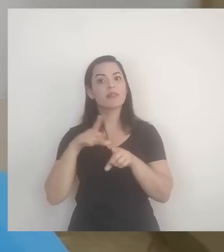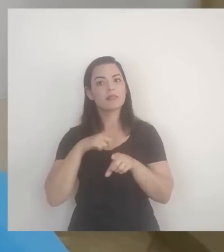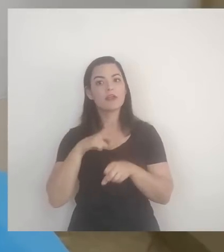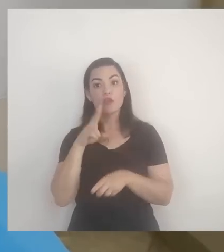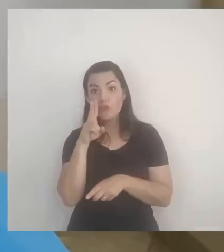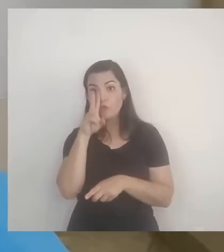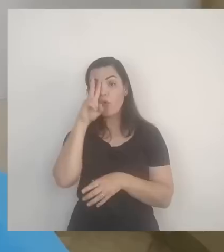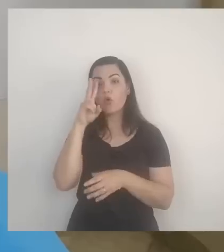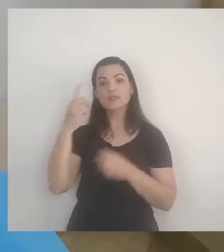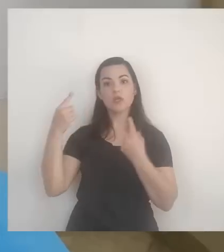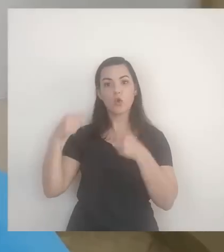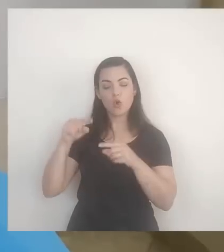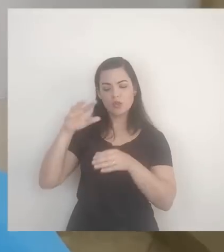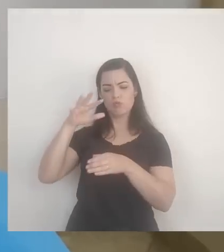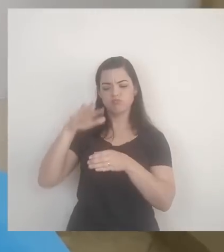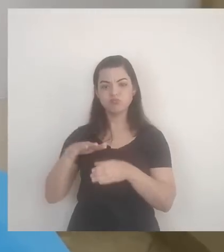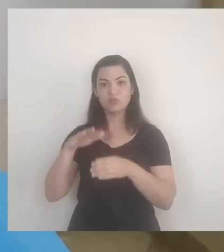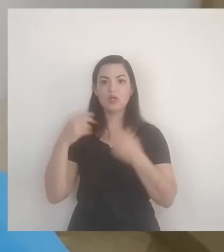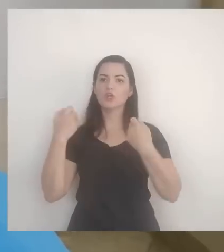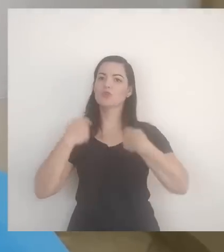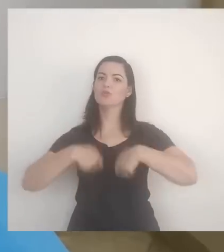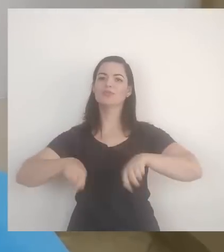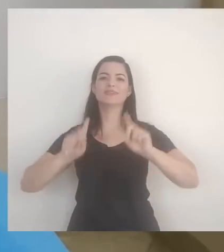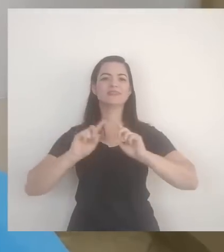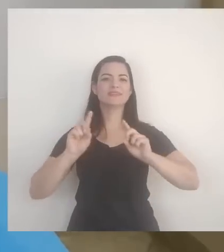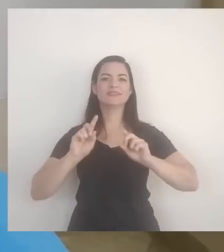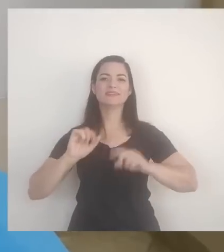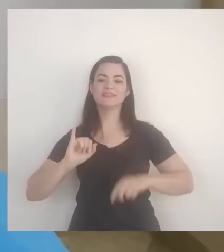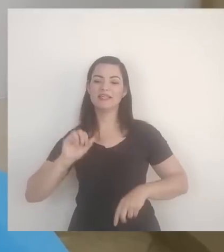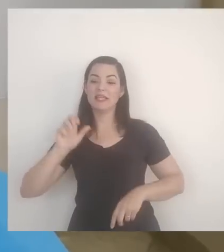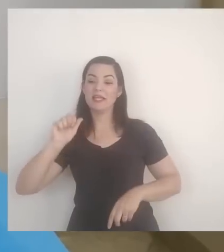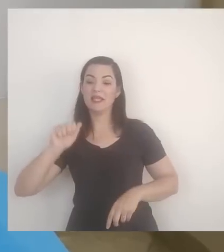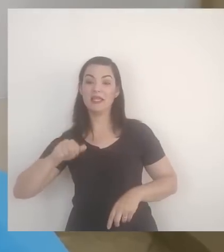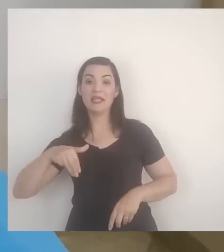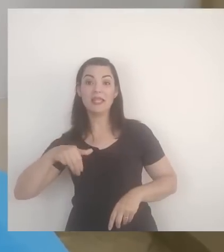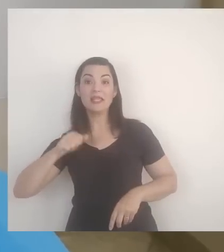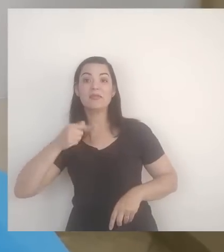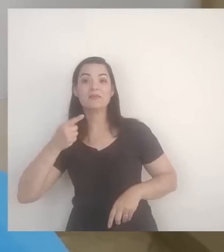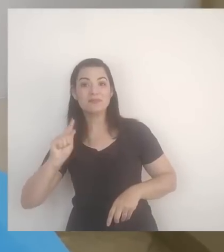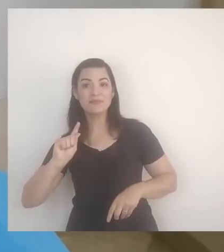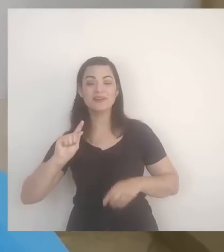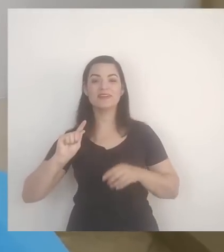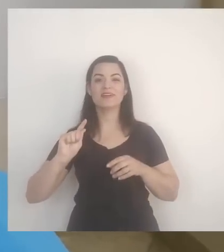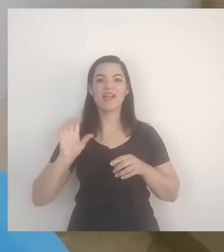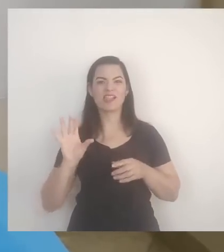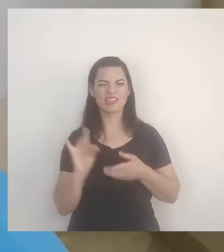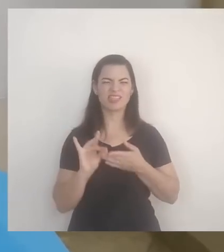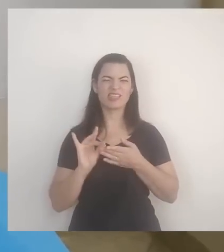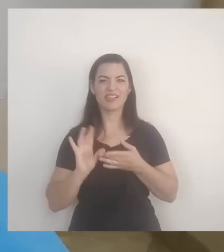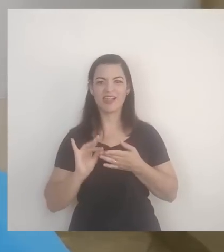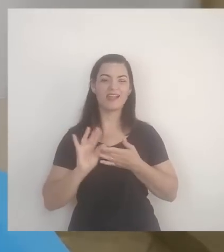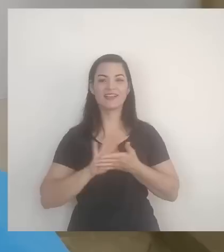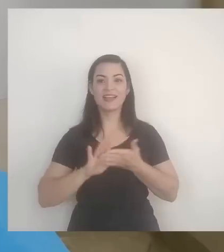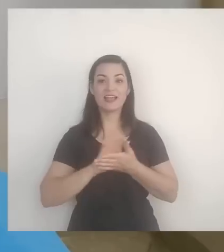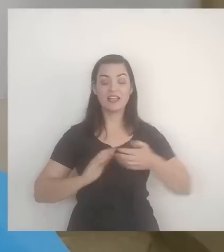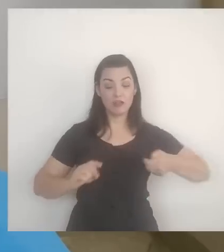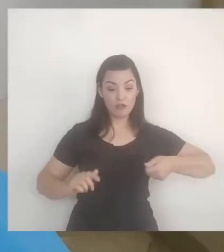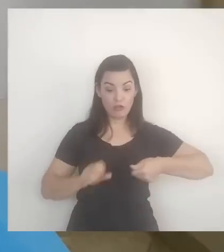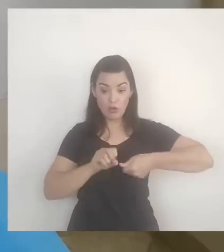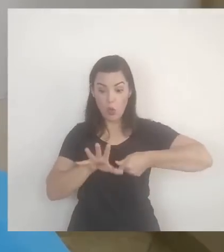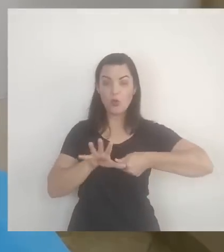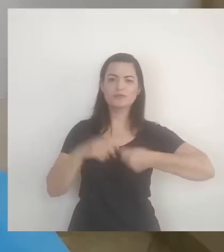submarino. Não precisa de imã, não precisa de lanterna. O poder estava, sabe